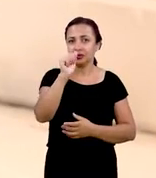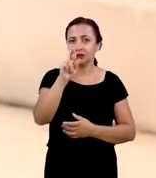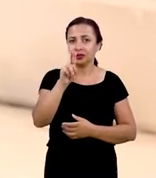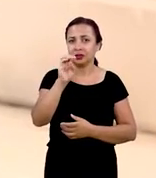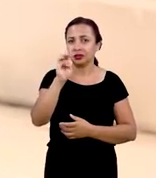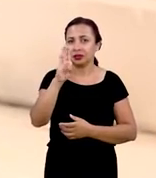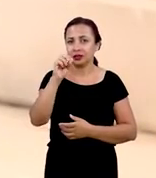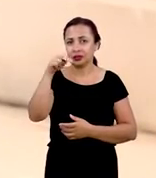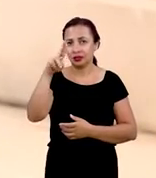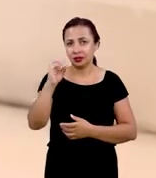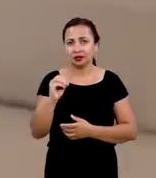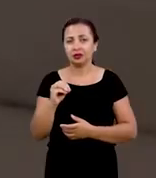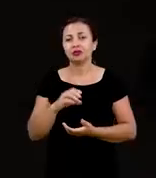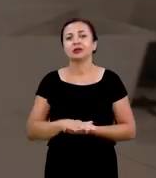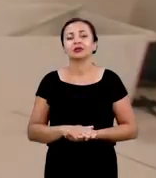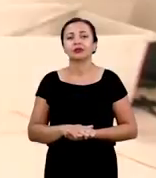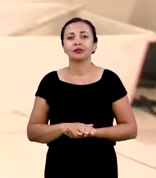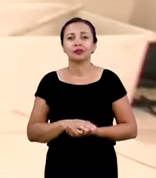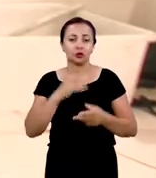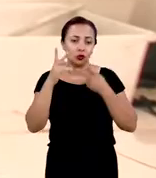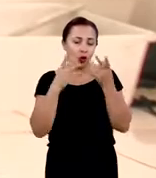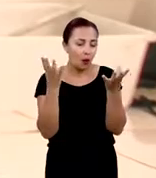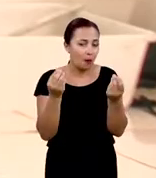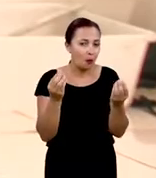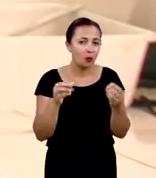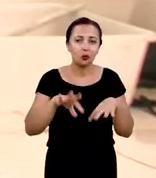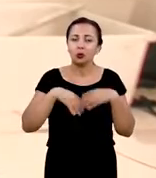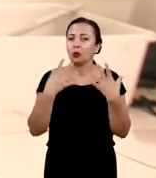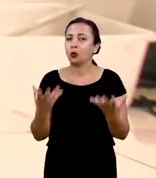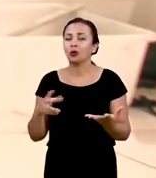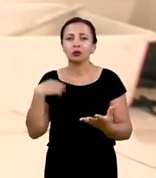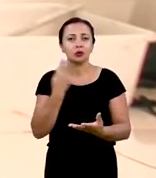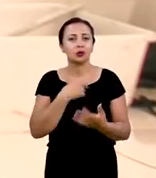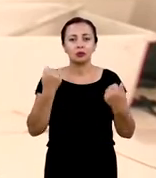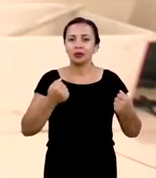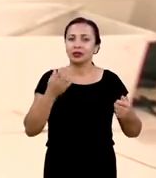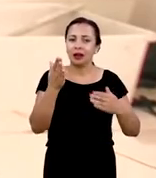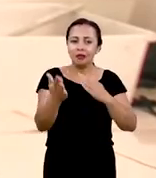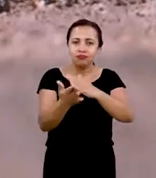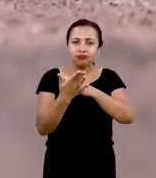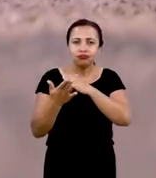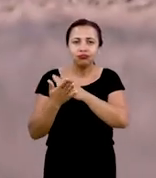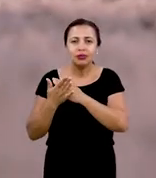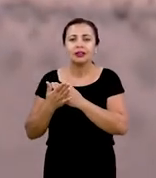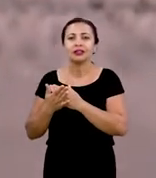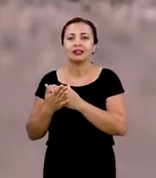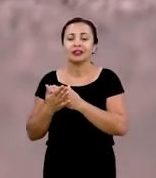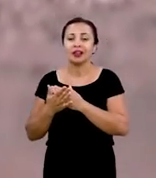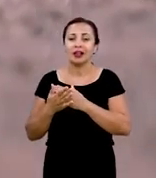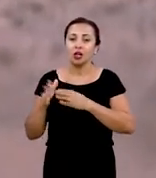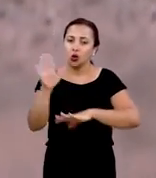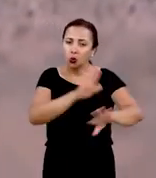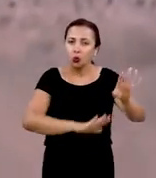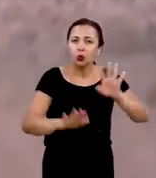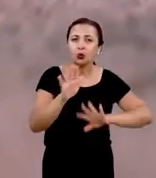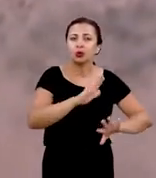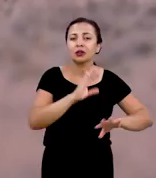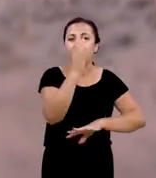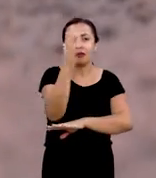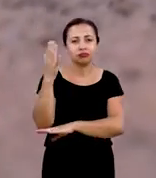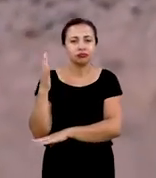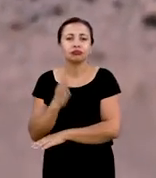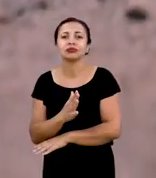começam a ser fonte de carbono, né? Isso diz muito do quanto que a gente precisa proteger e recuperar áreas degradadas. Essas plantas